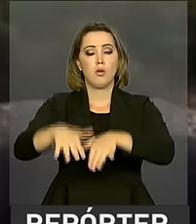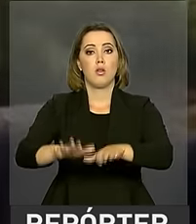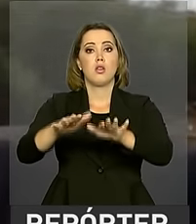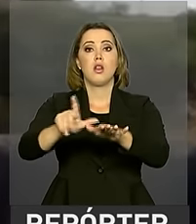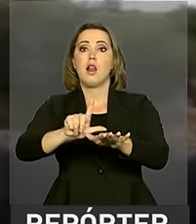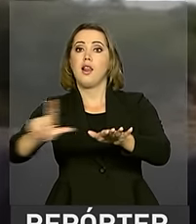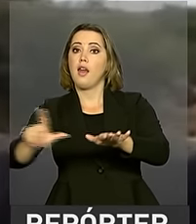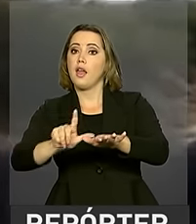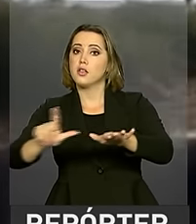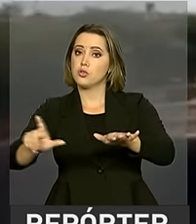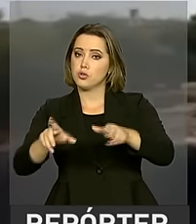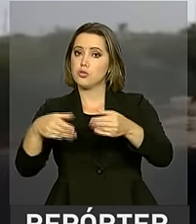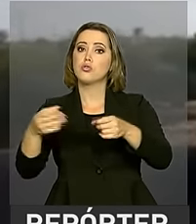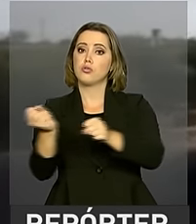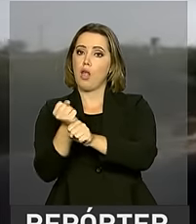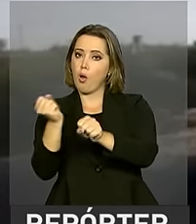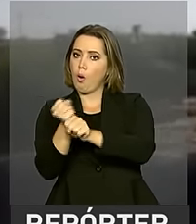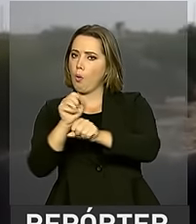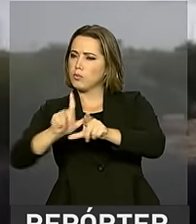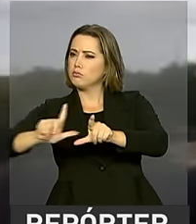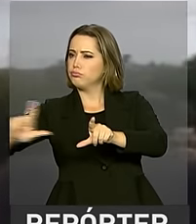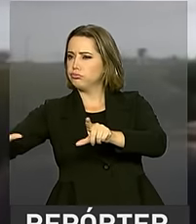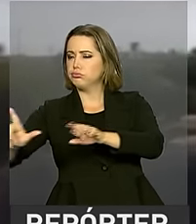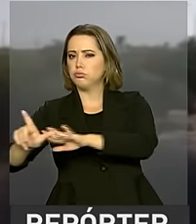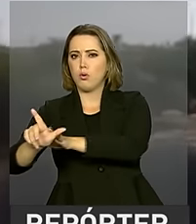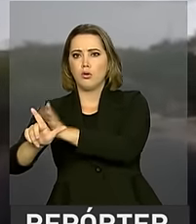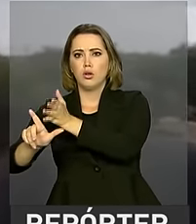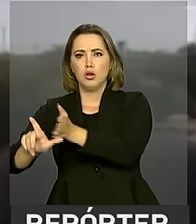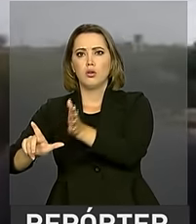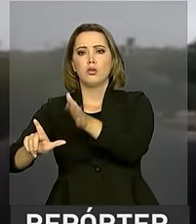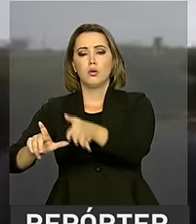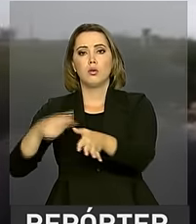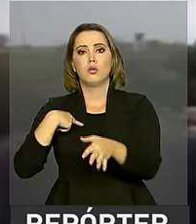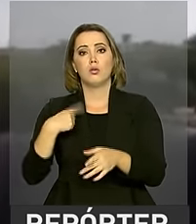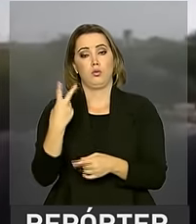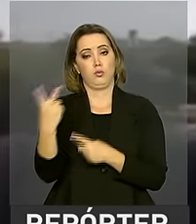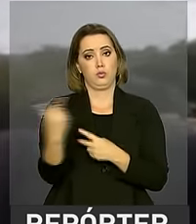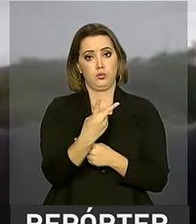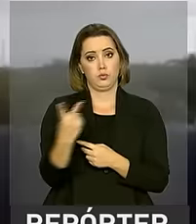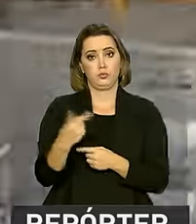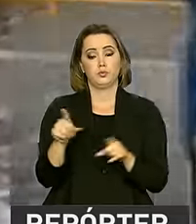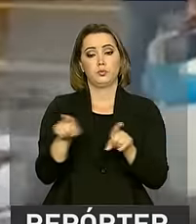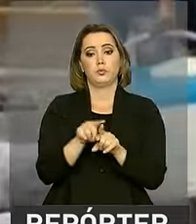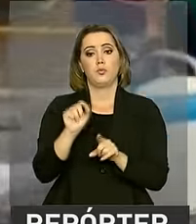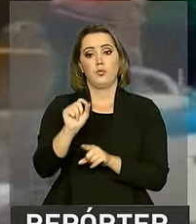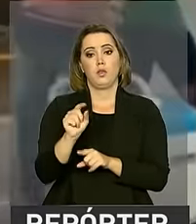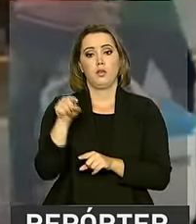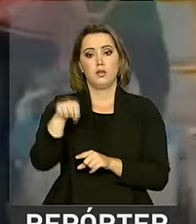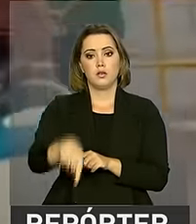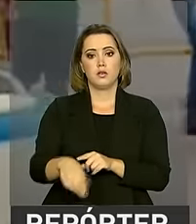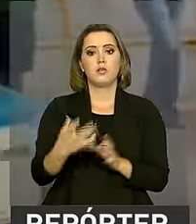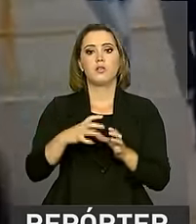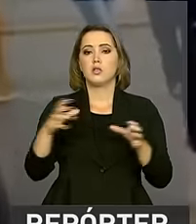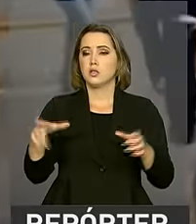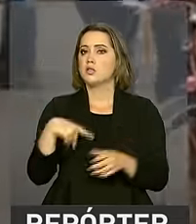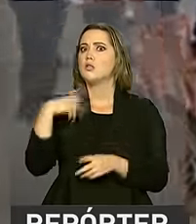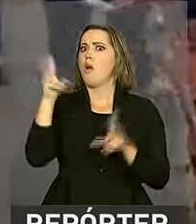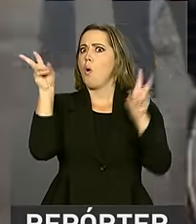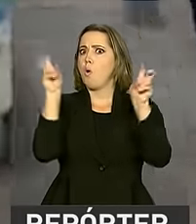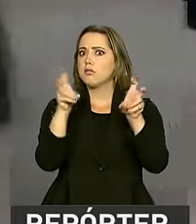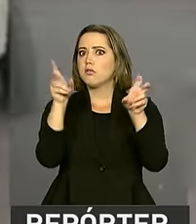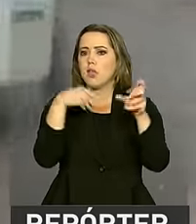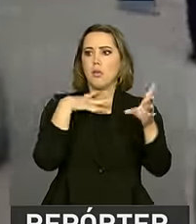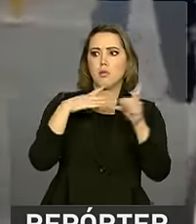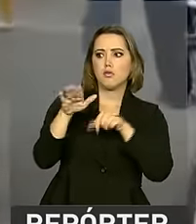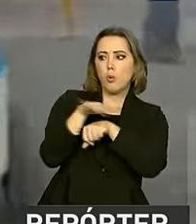eixo leste do projeto de integração que é um dos dois eixos eh do projeto né esse é o grande assunto aqui da cidade a